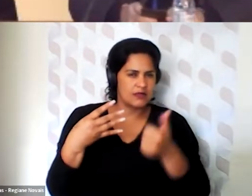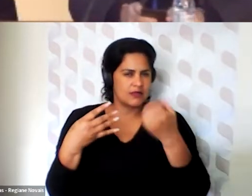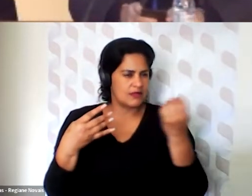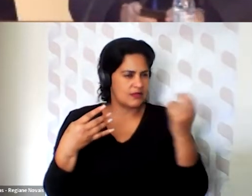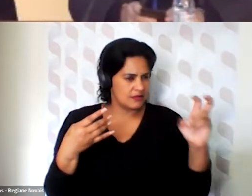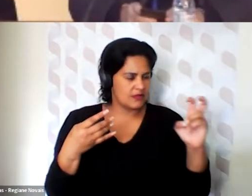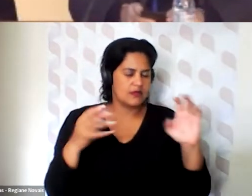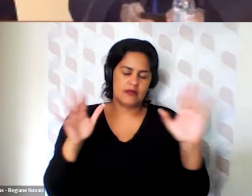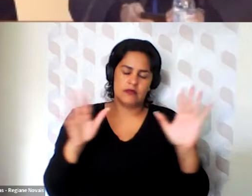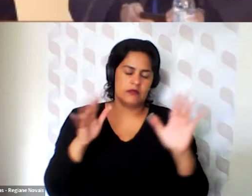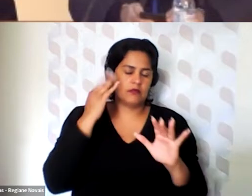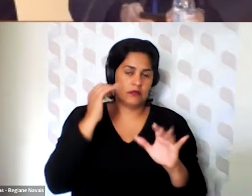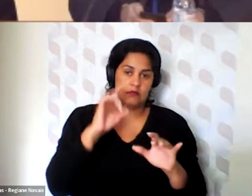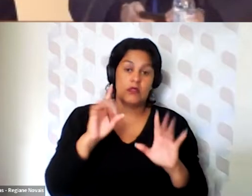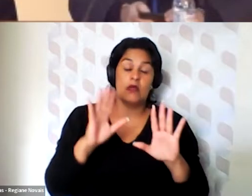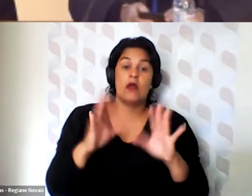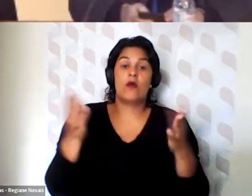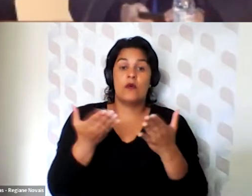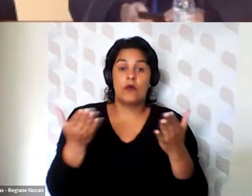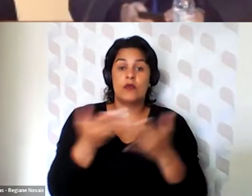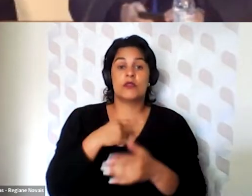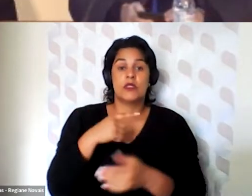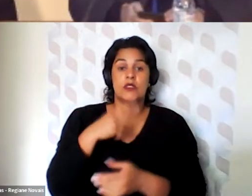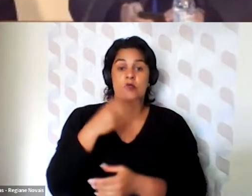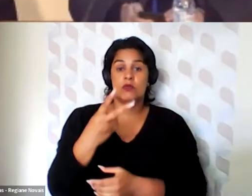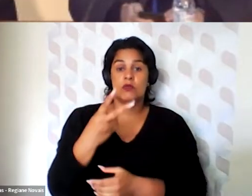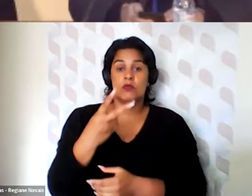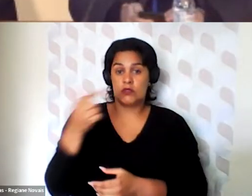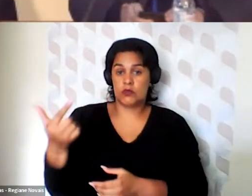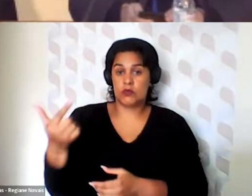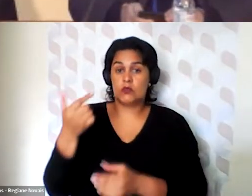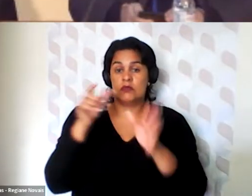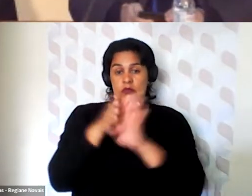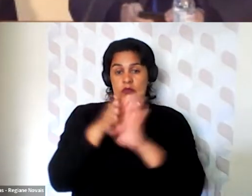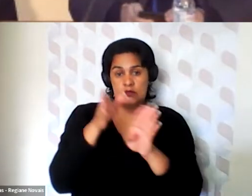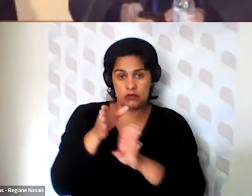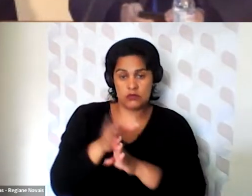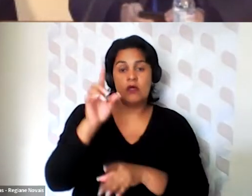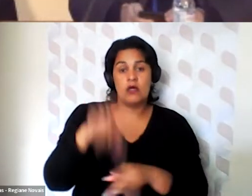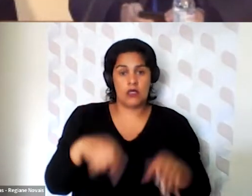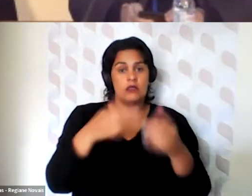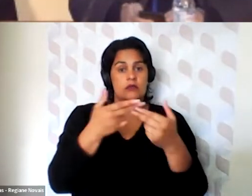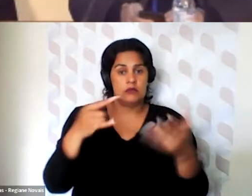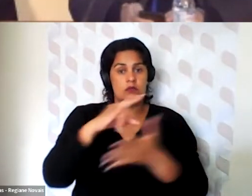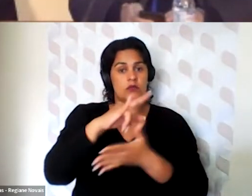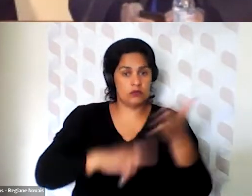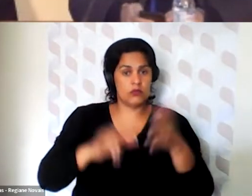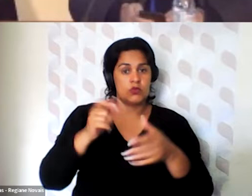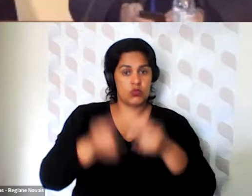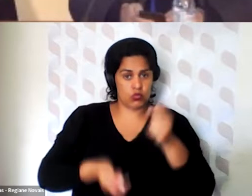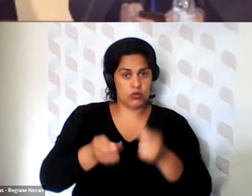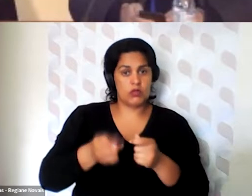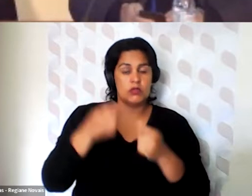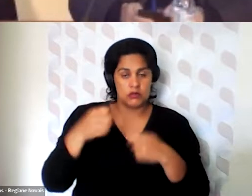indústria de armamento, já vai aparecer alguma coisa lá dentro. Então, são 252 instrumentos que cobrem um campo muito grande.